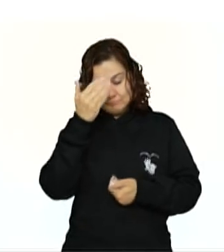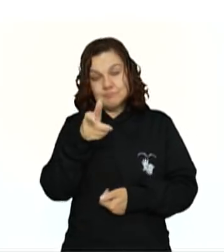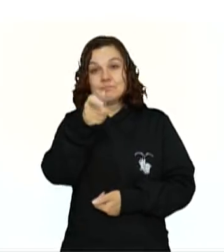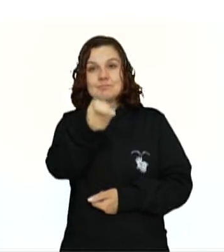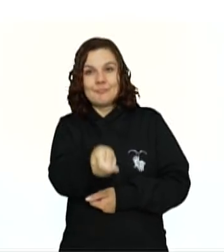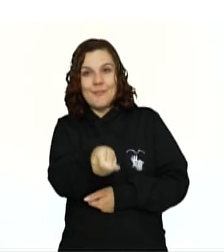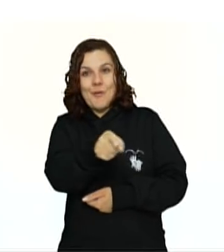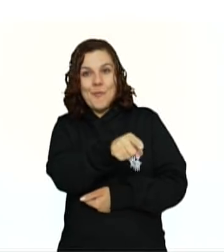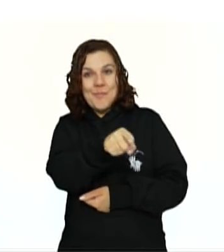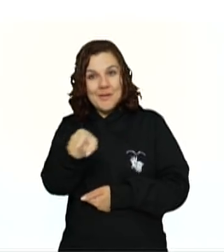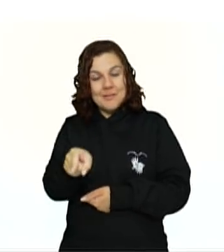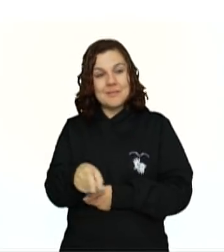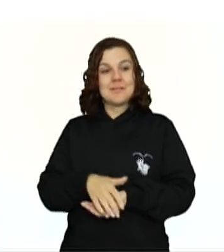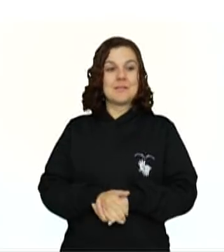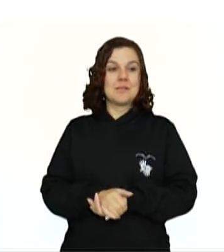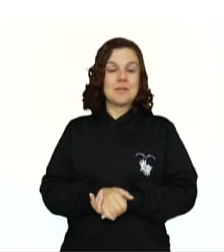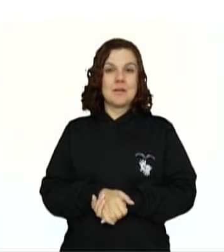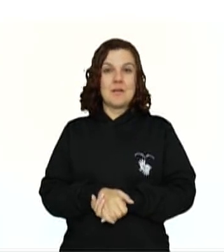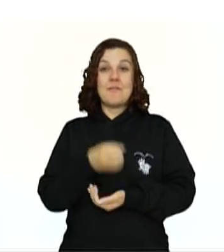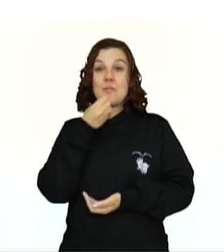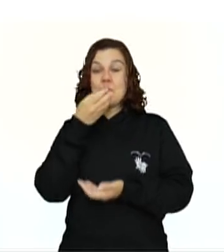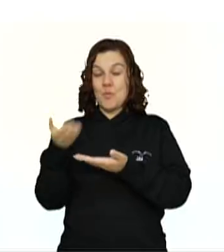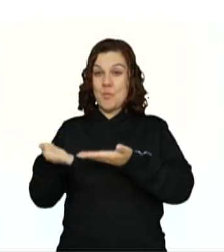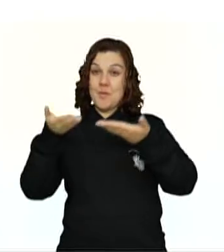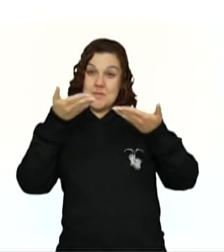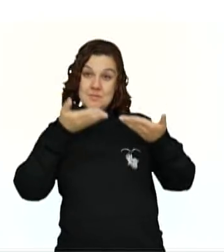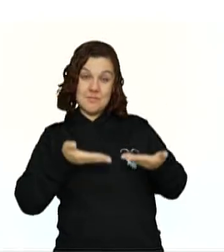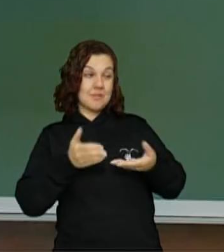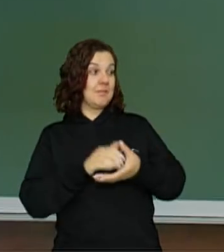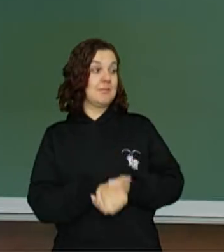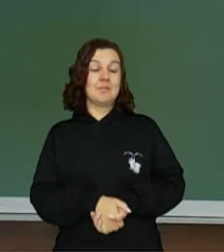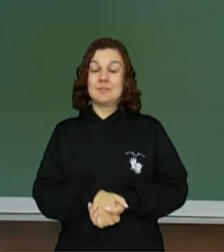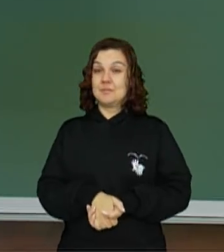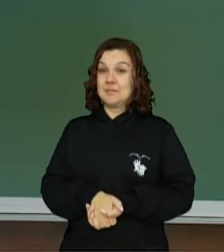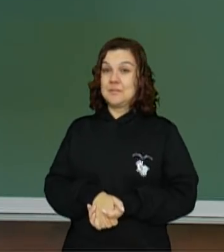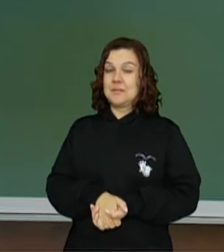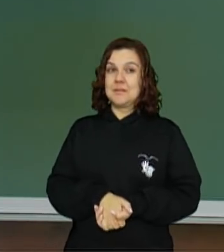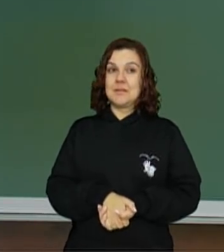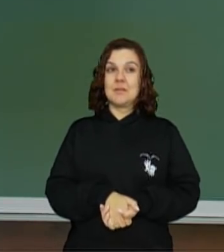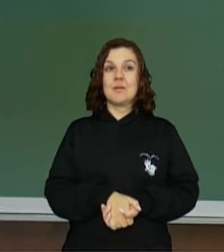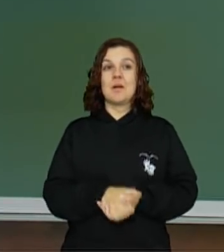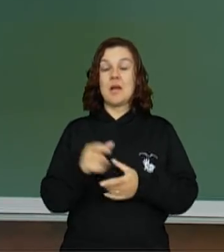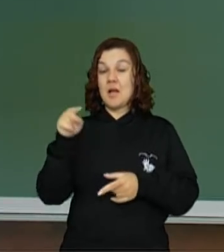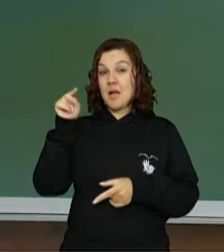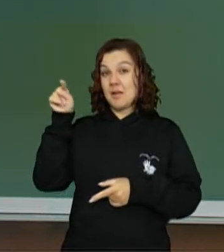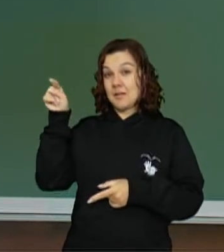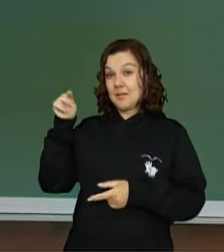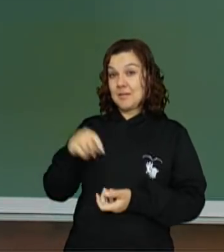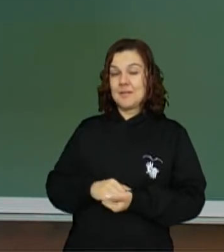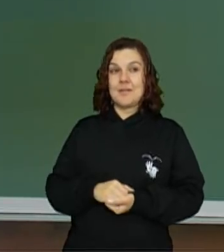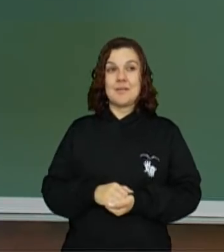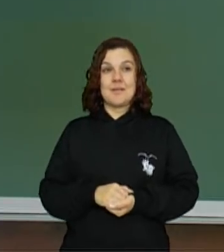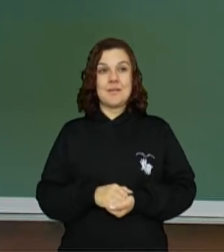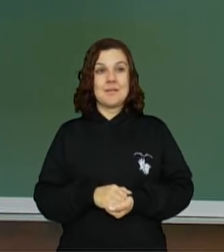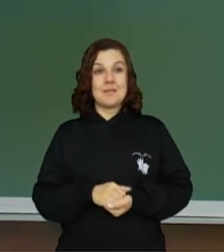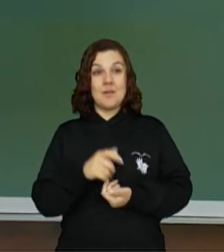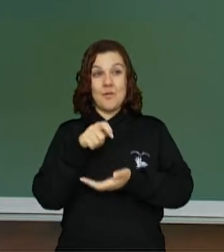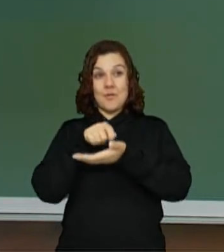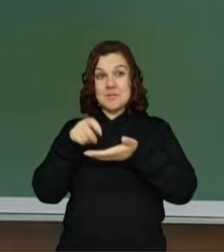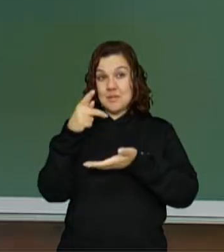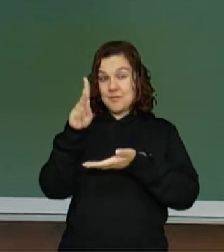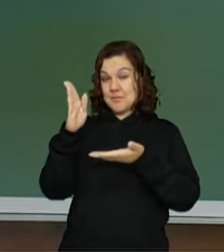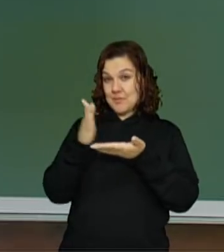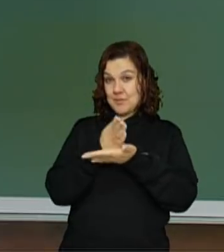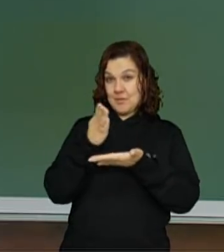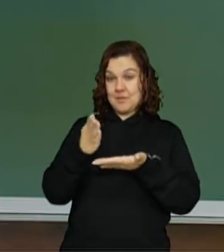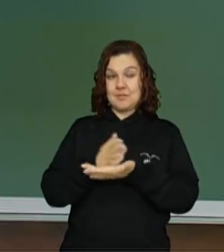vocês, dando a vocês boas-vindas, tá? E aqui, escreva em seu